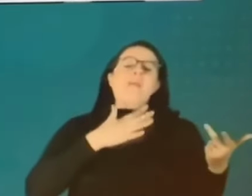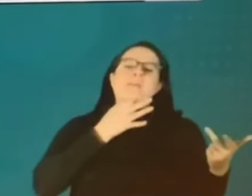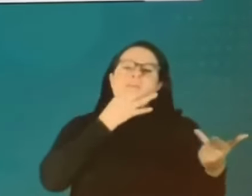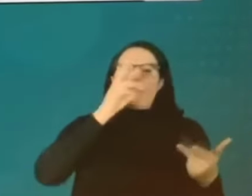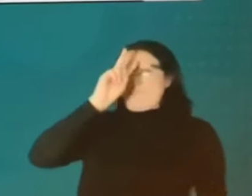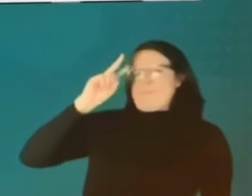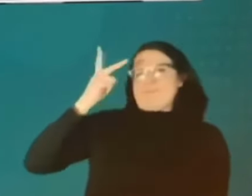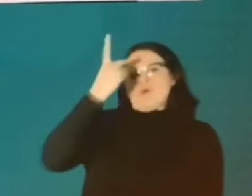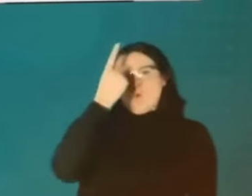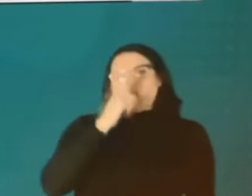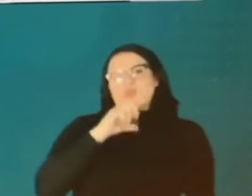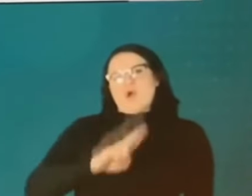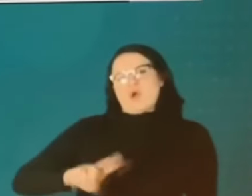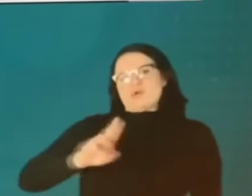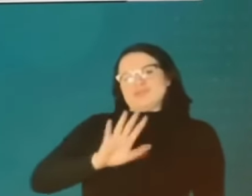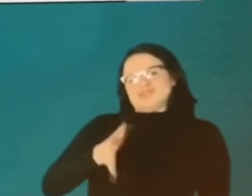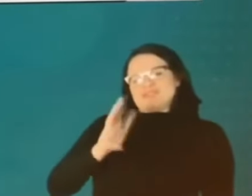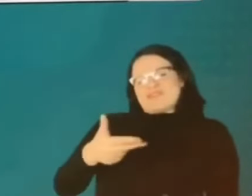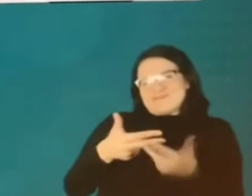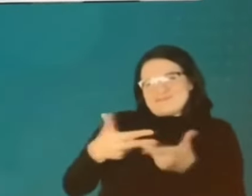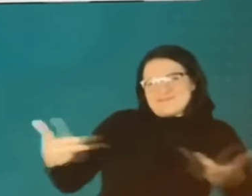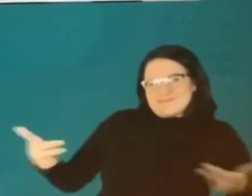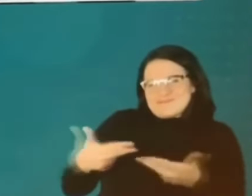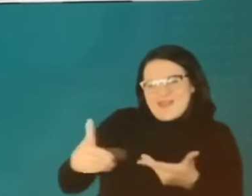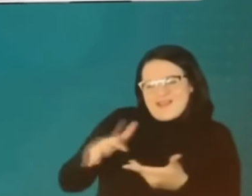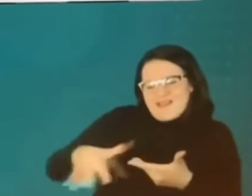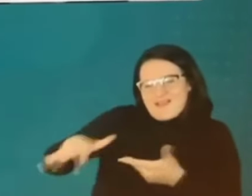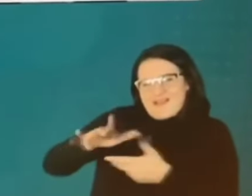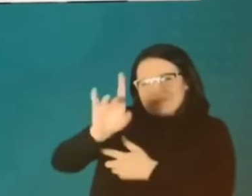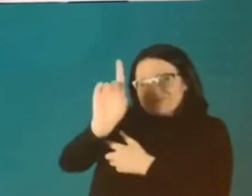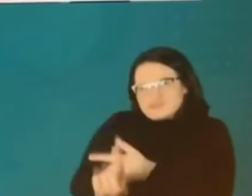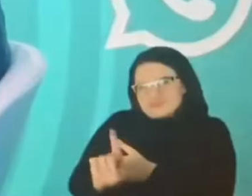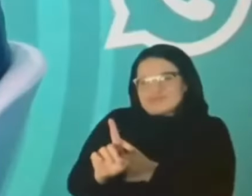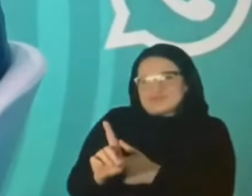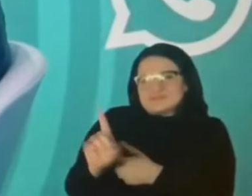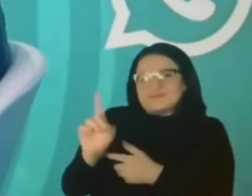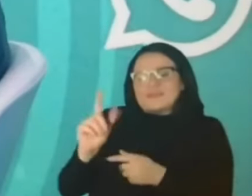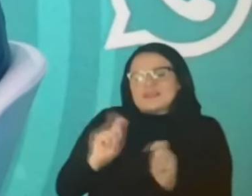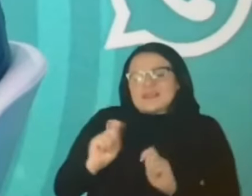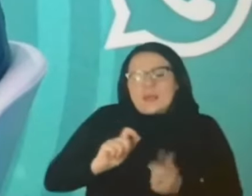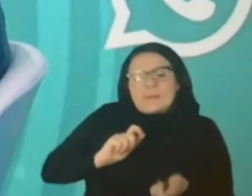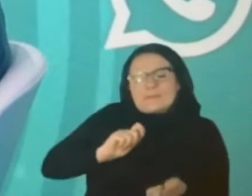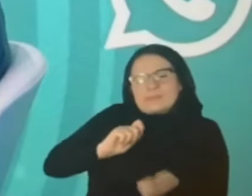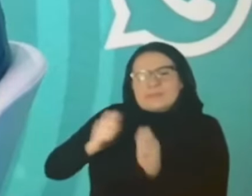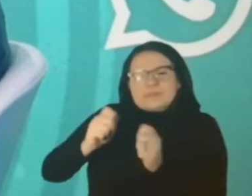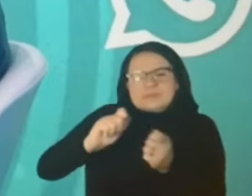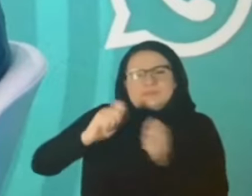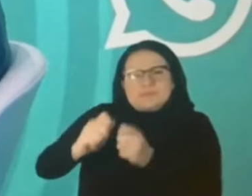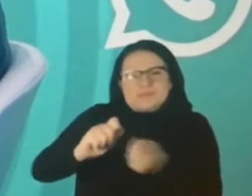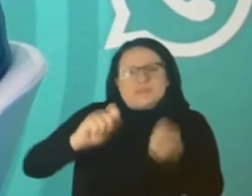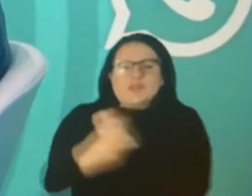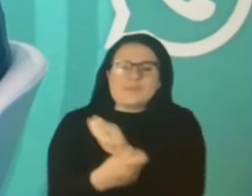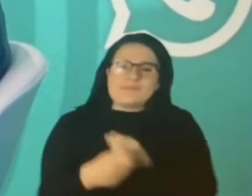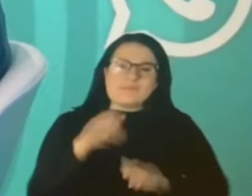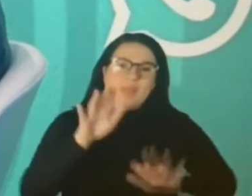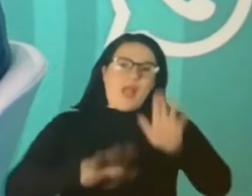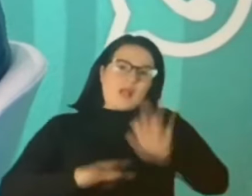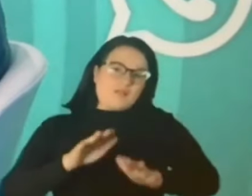os instrumentos legais, os quadros demarcados previamente, para modificá-lo e atingir fins, às vezes espúrios, outros